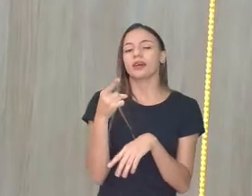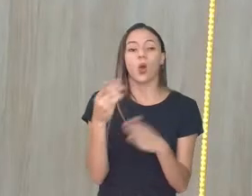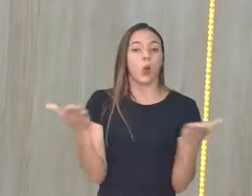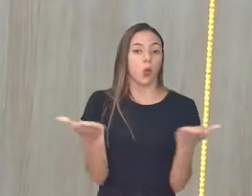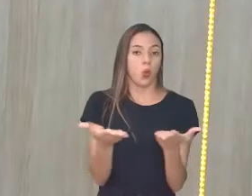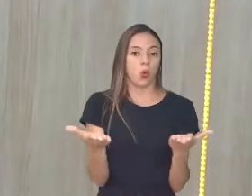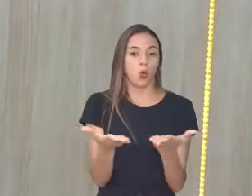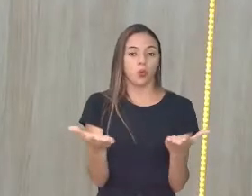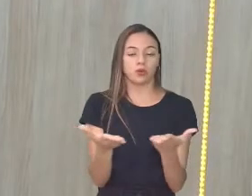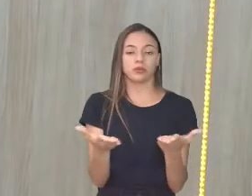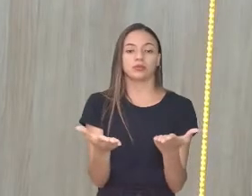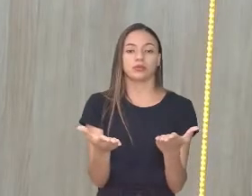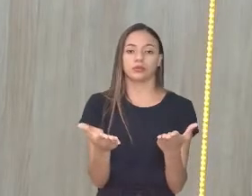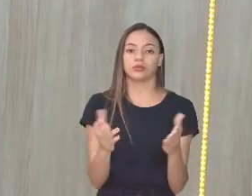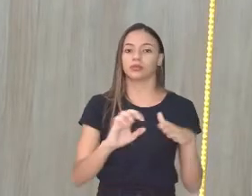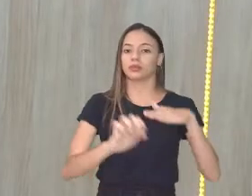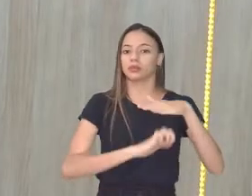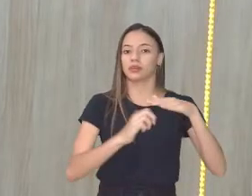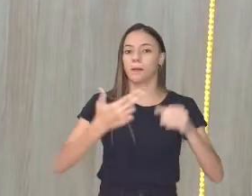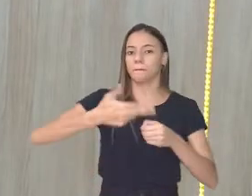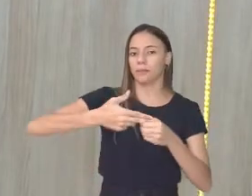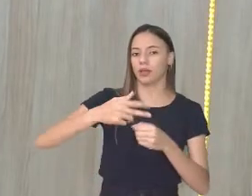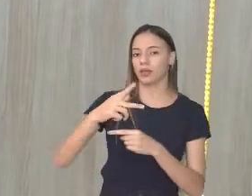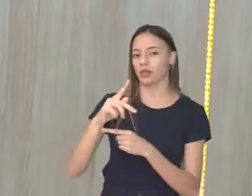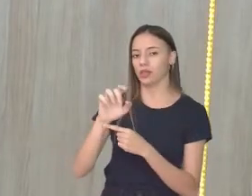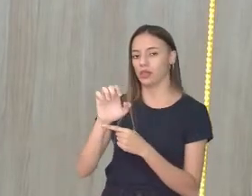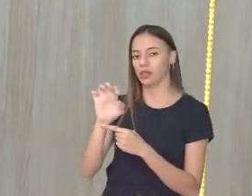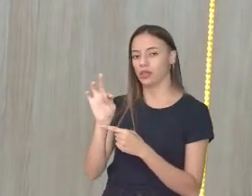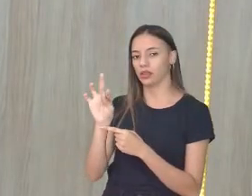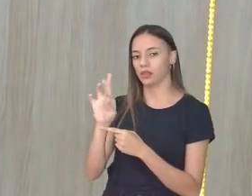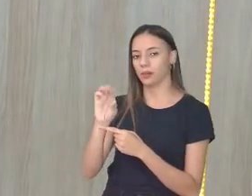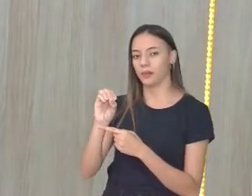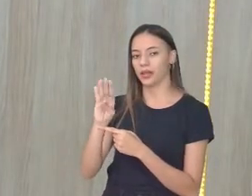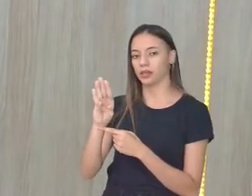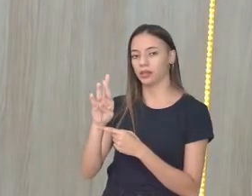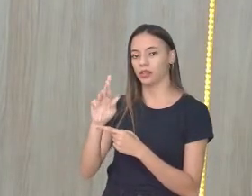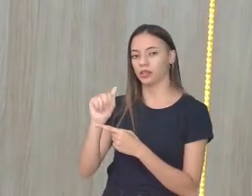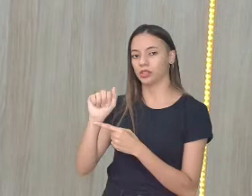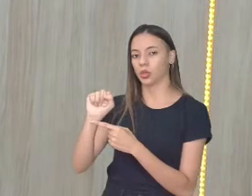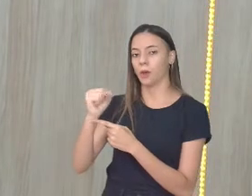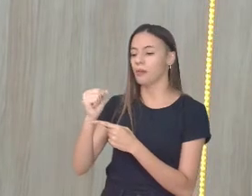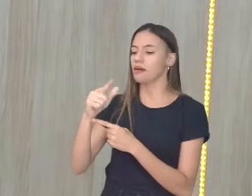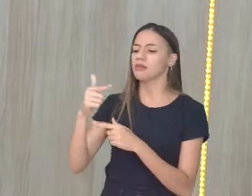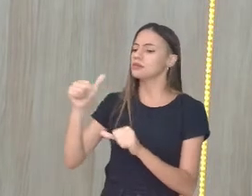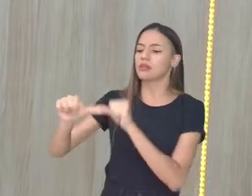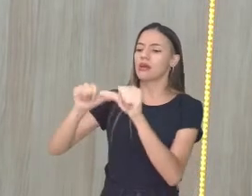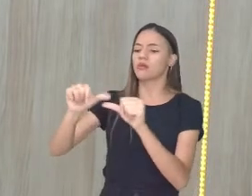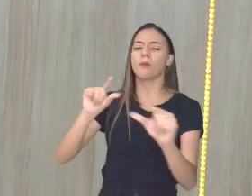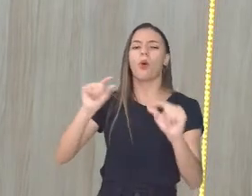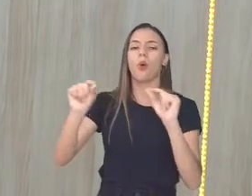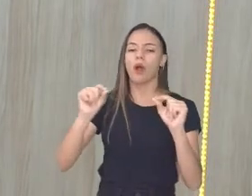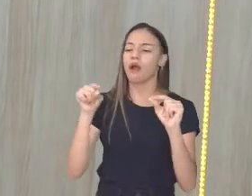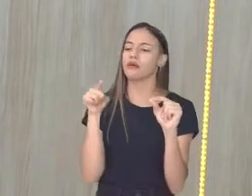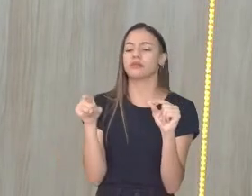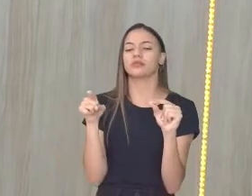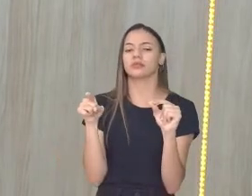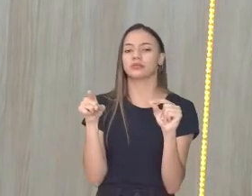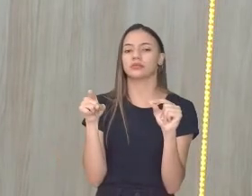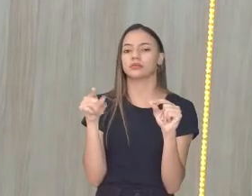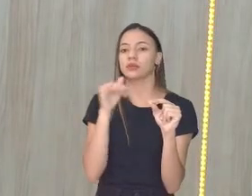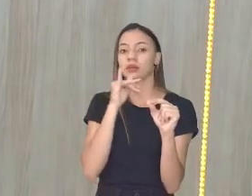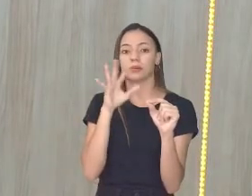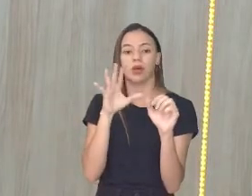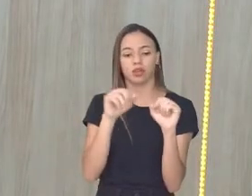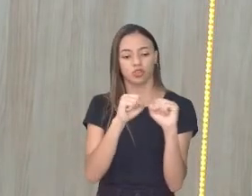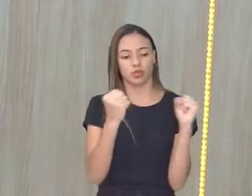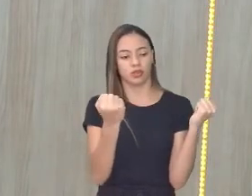Hoje, né, a Petrobras, ela se transformou naquilo que a gente chama de